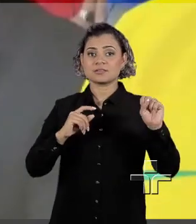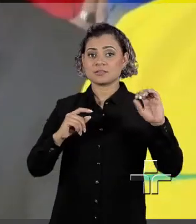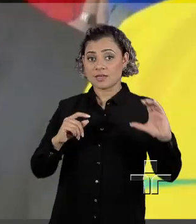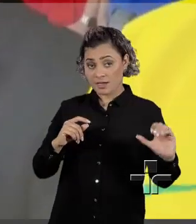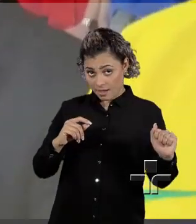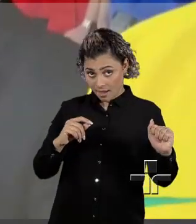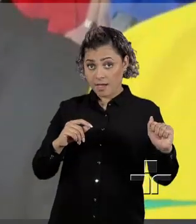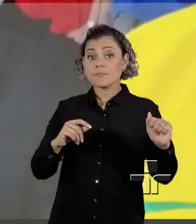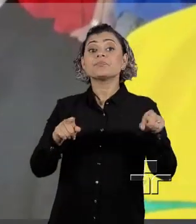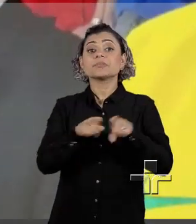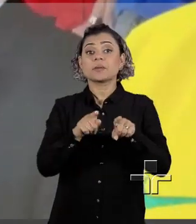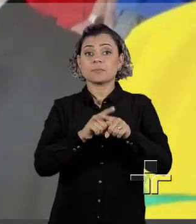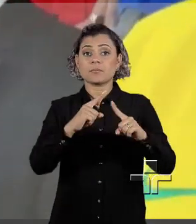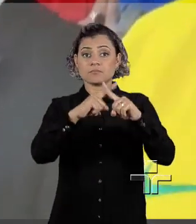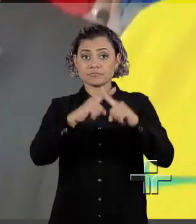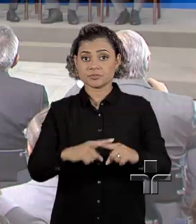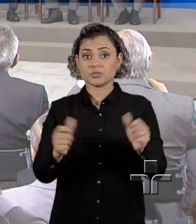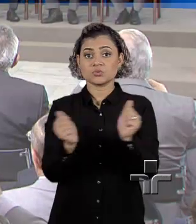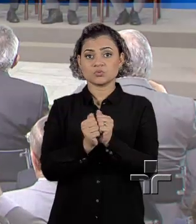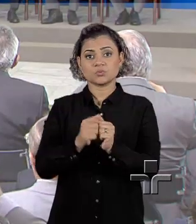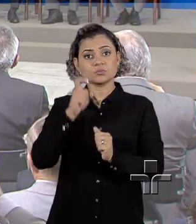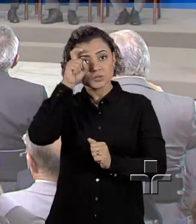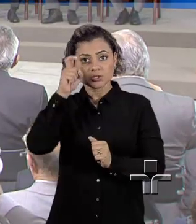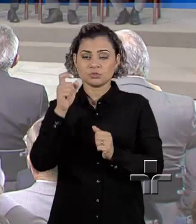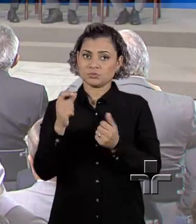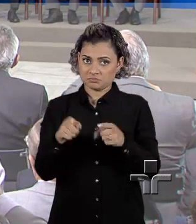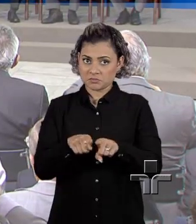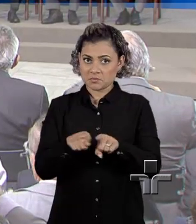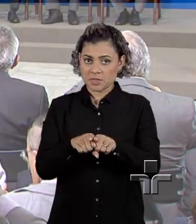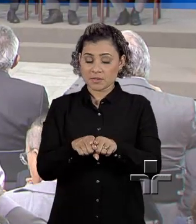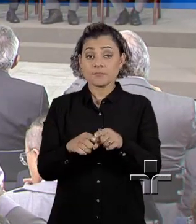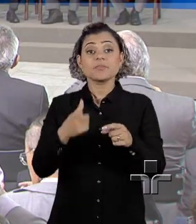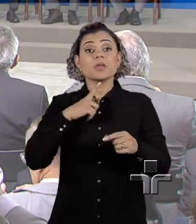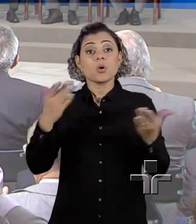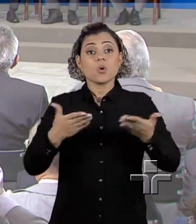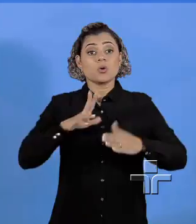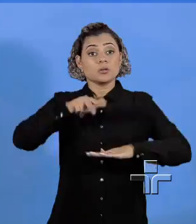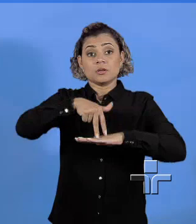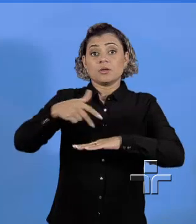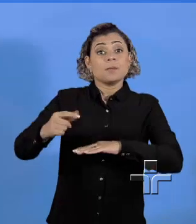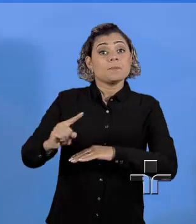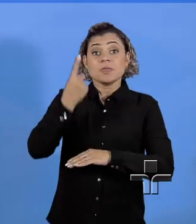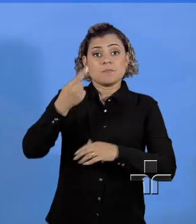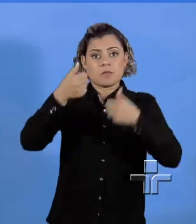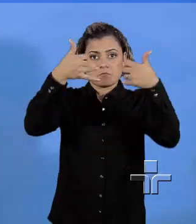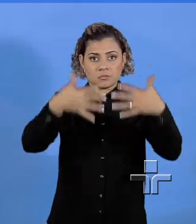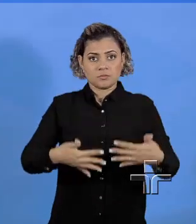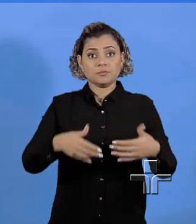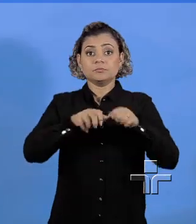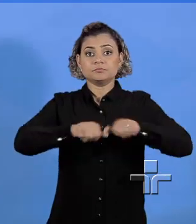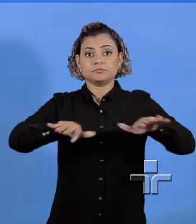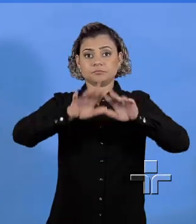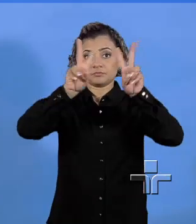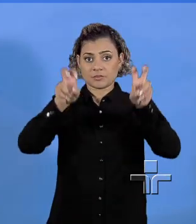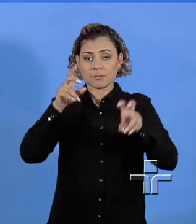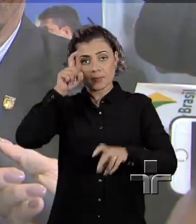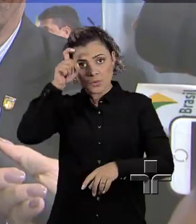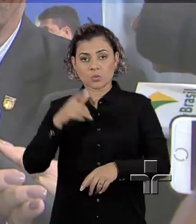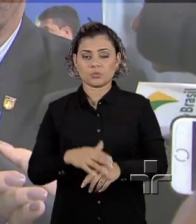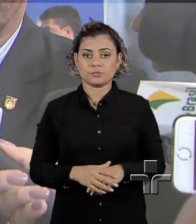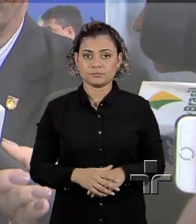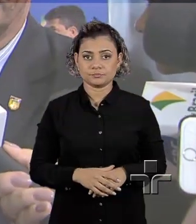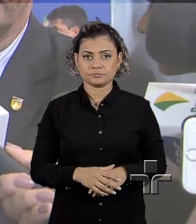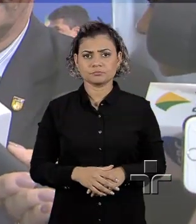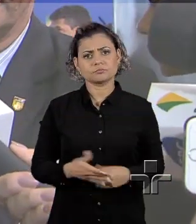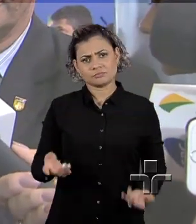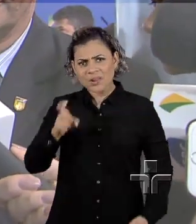Estava acompanhado do ministro da Justiça. Hoje cedo, o presidente deu a primeira declaração sobre os vazamentos e saiu em defesa de Moro. O que